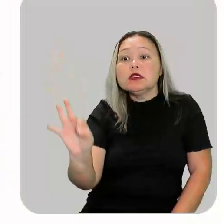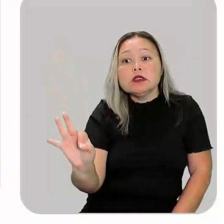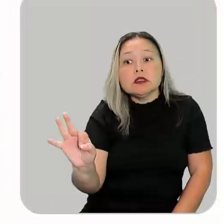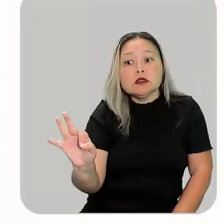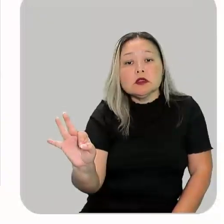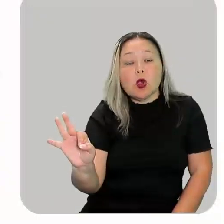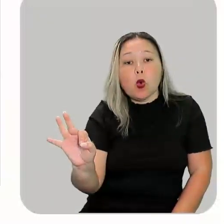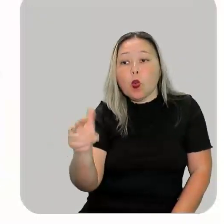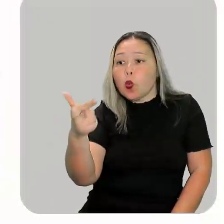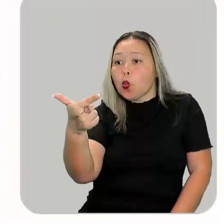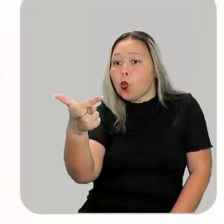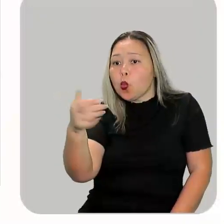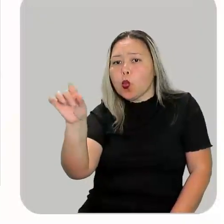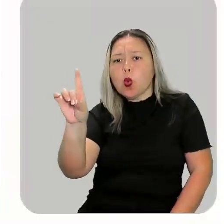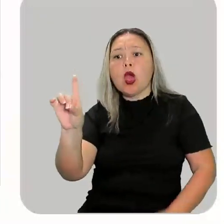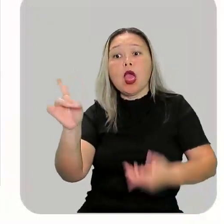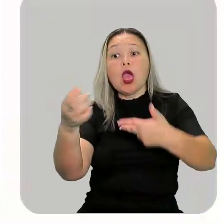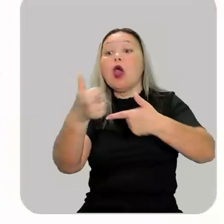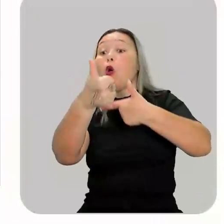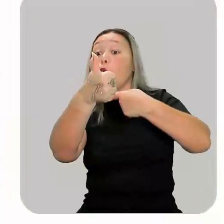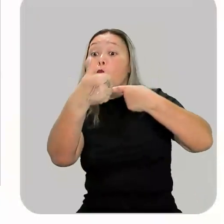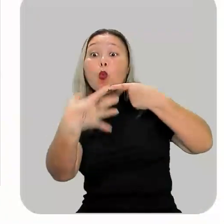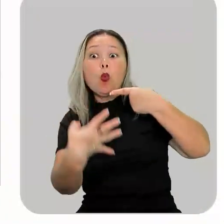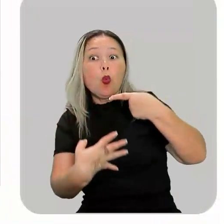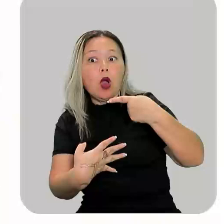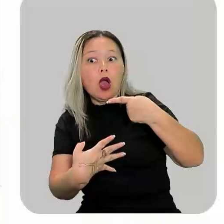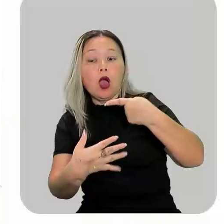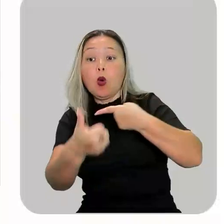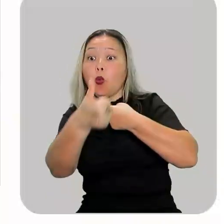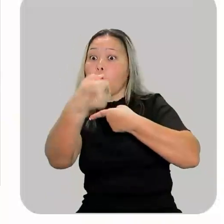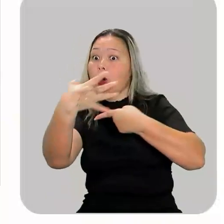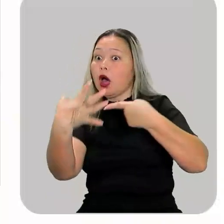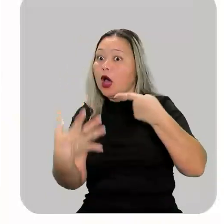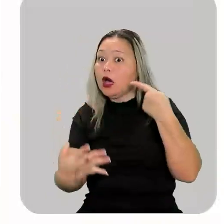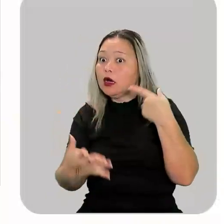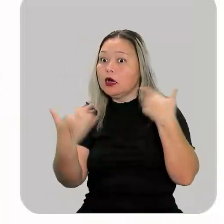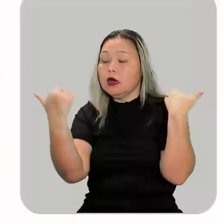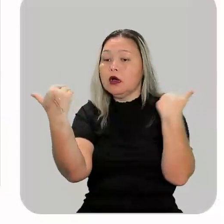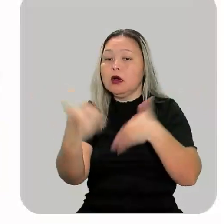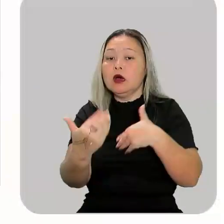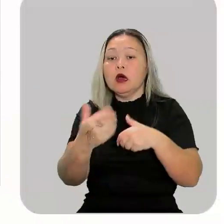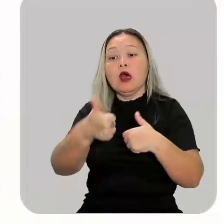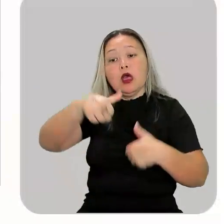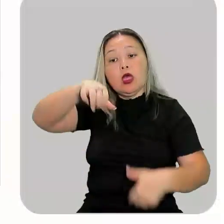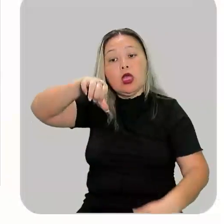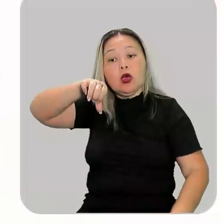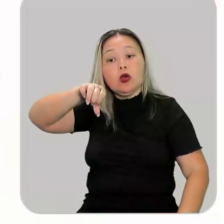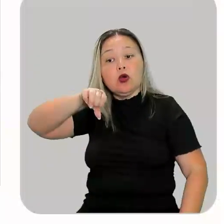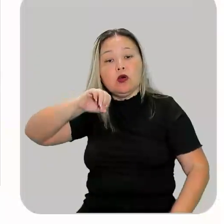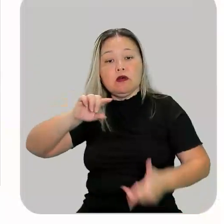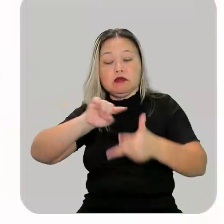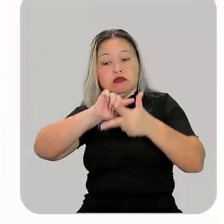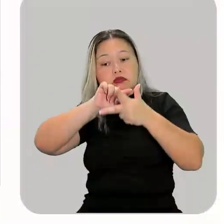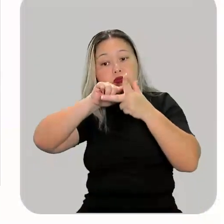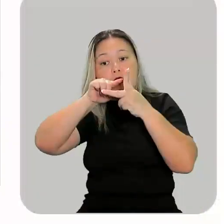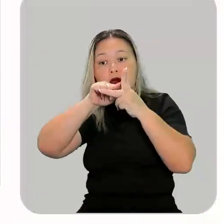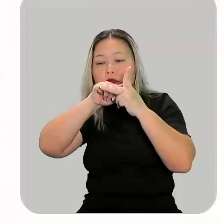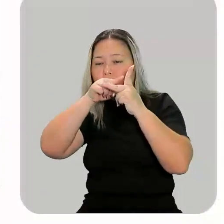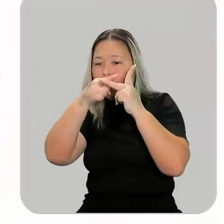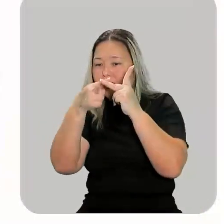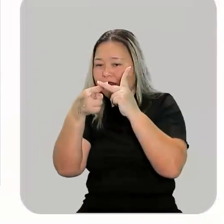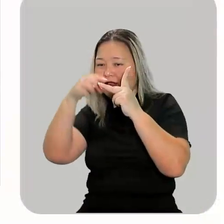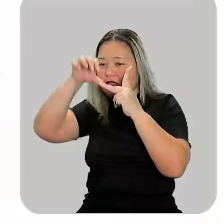25%. 25% é um quarto, né? Um quarto da prova. Um quarto, que também equivale a 90 graus, né? E aí a gente